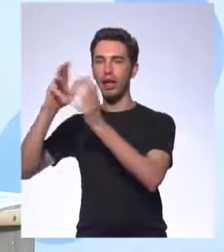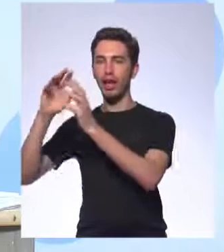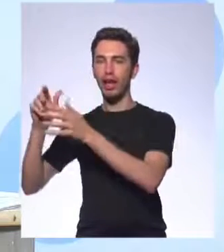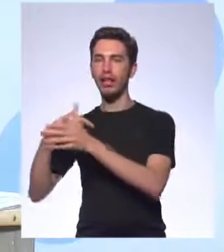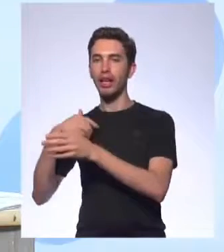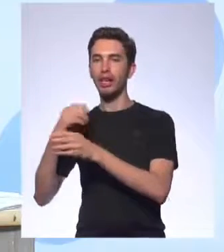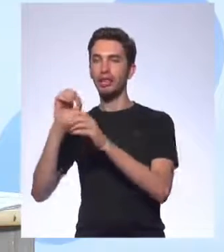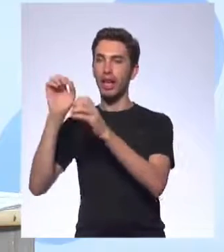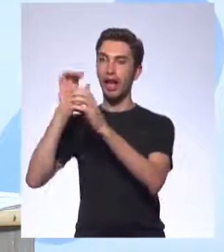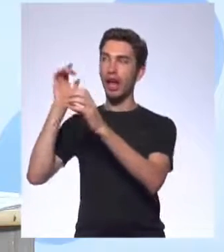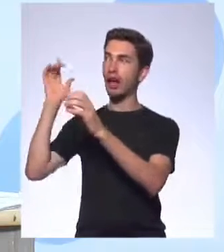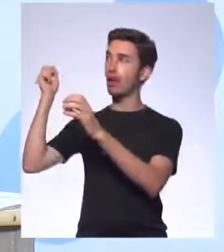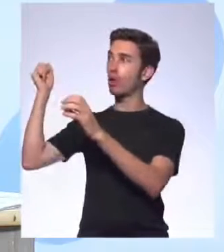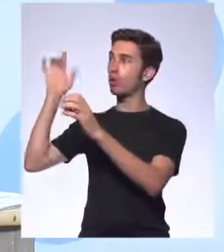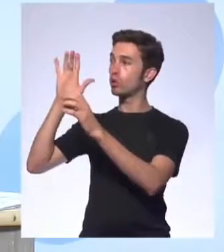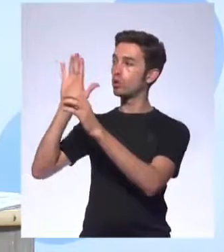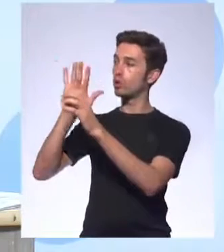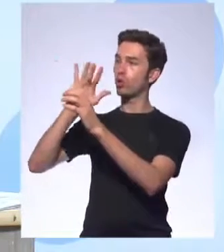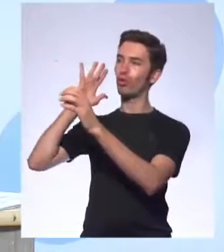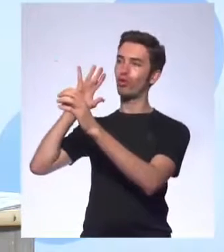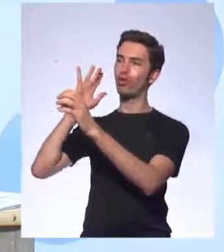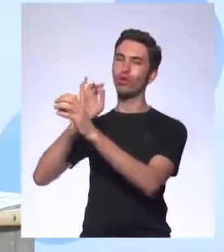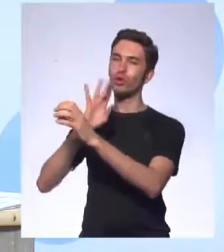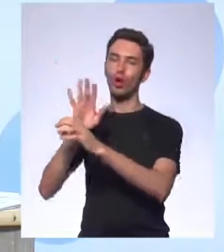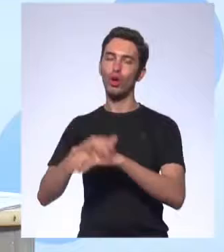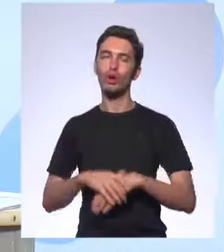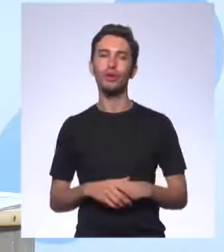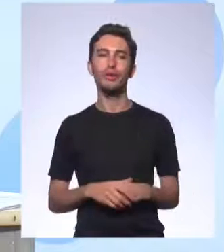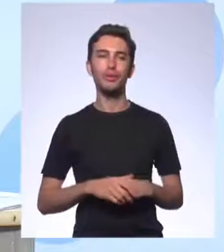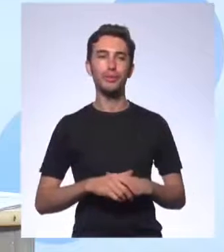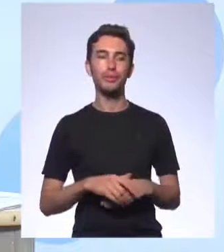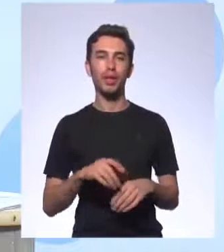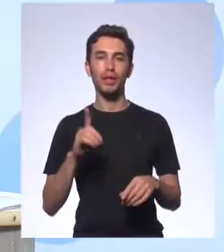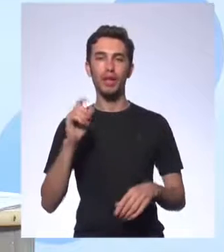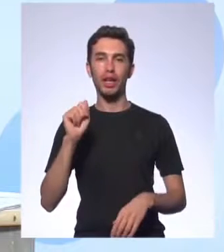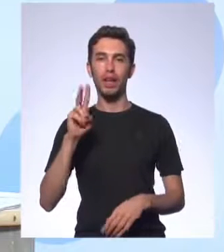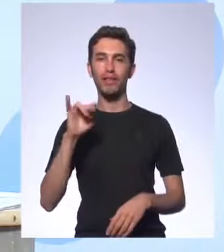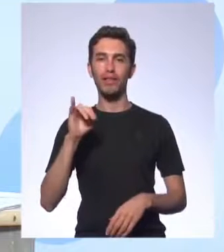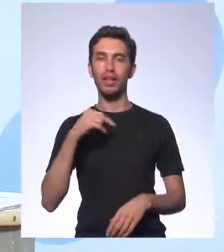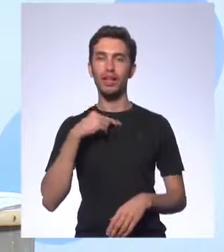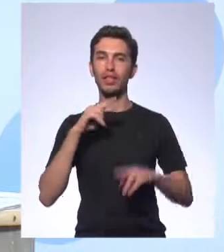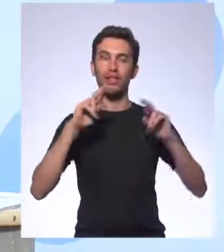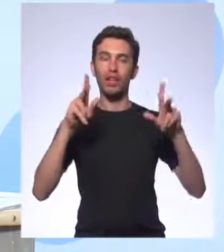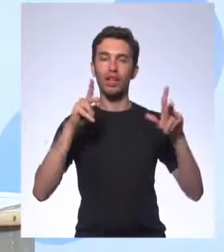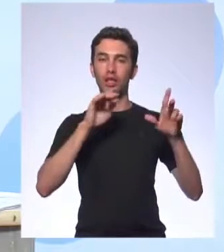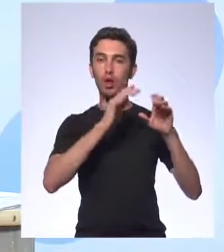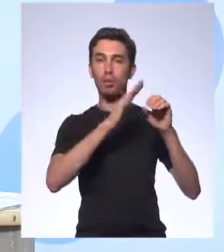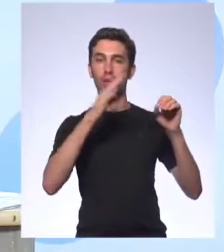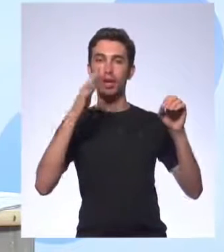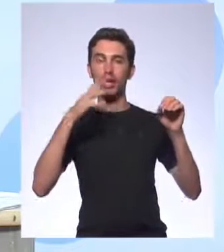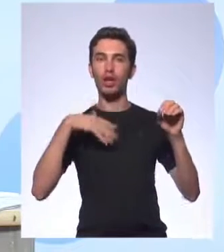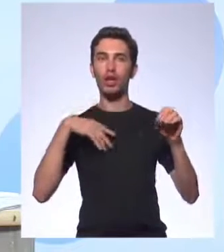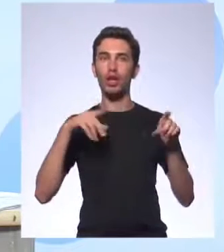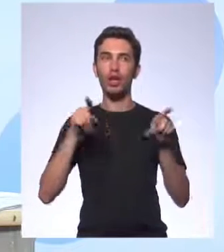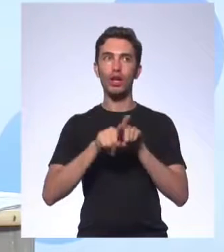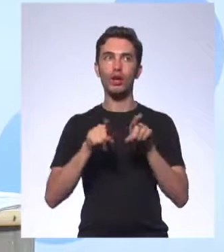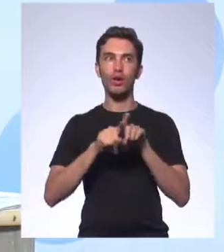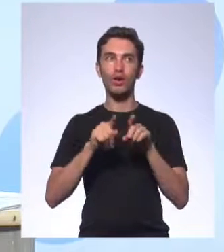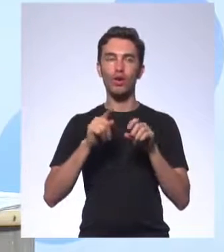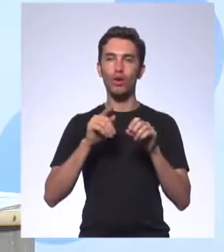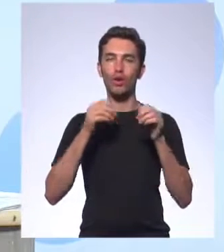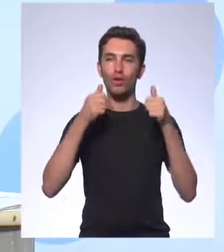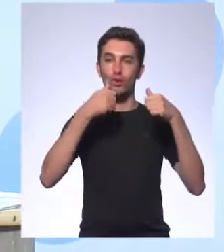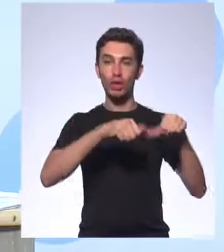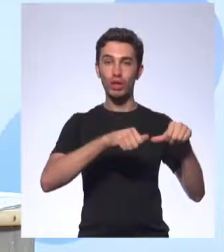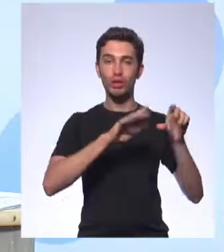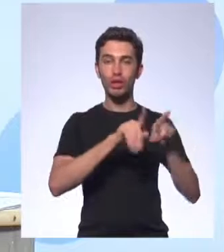né? Tidsetuba, alunos Ana Beatriz, Davi, diferenciar o brilho fixo e o brilho cintilante. Os